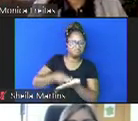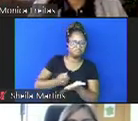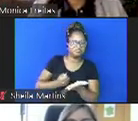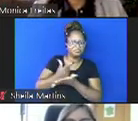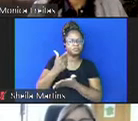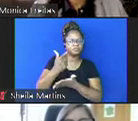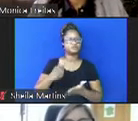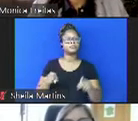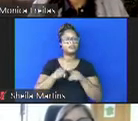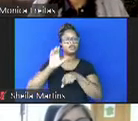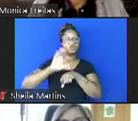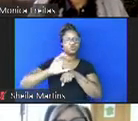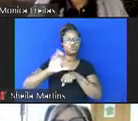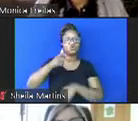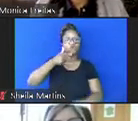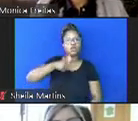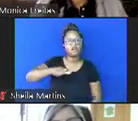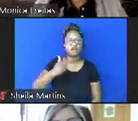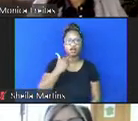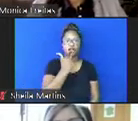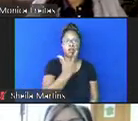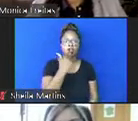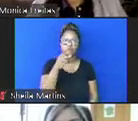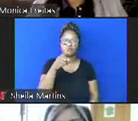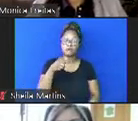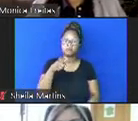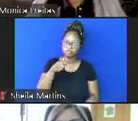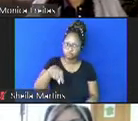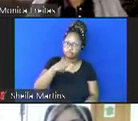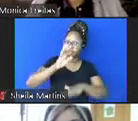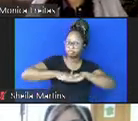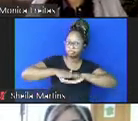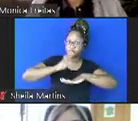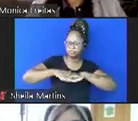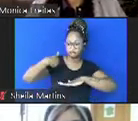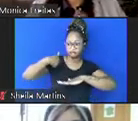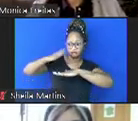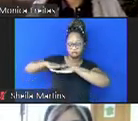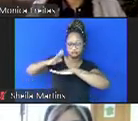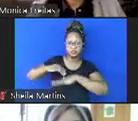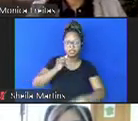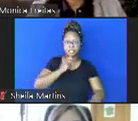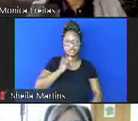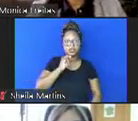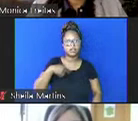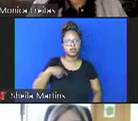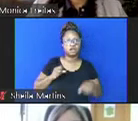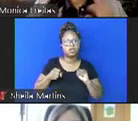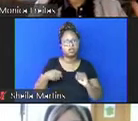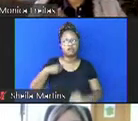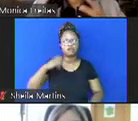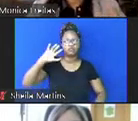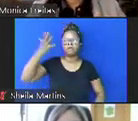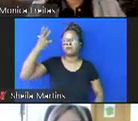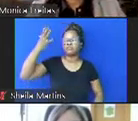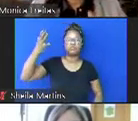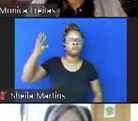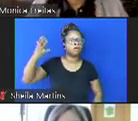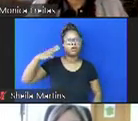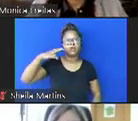o curso de línguas que eu indico que vocês façam, né? Eu fiz, por exemplo, eu decidi ir para a Alemanha